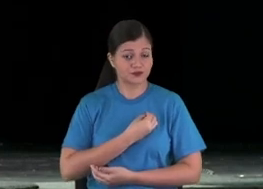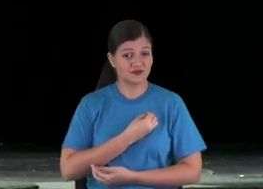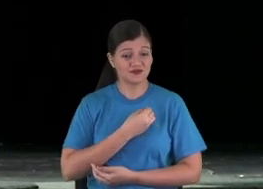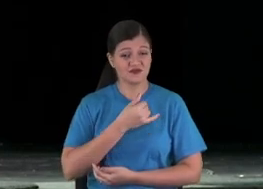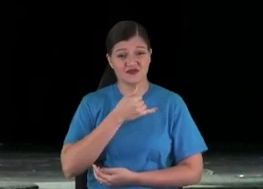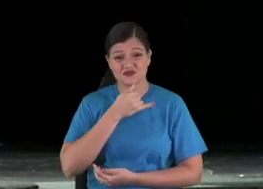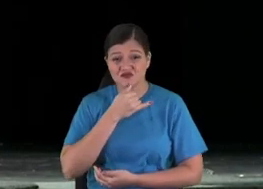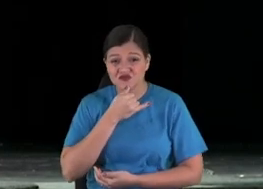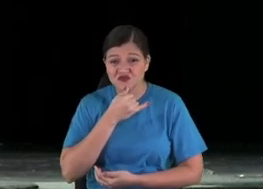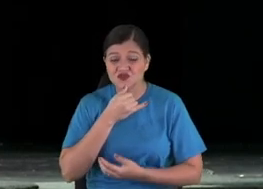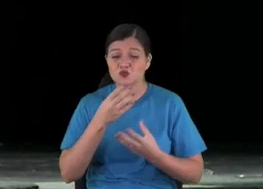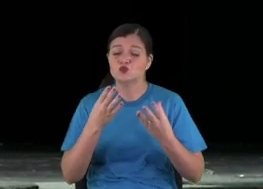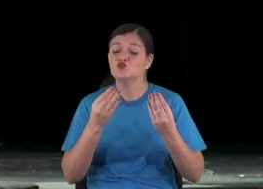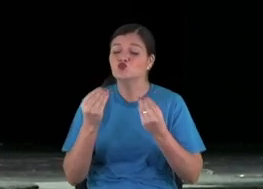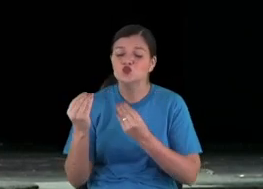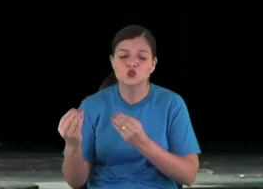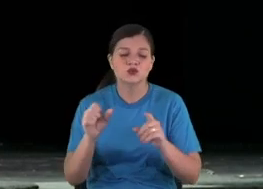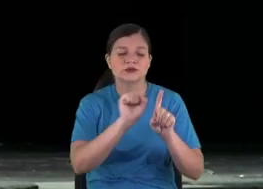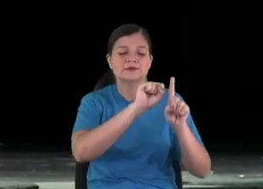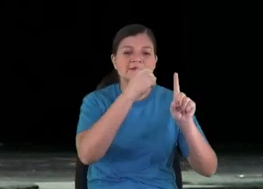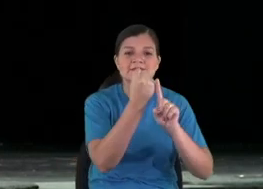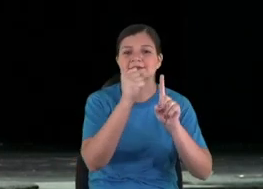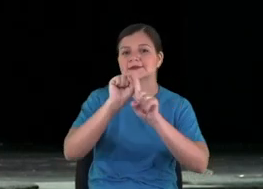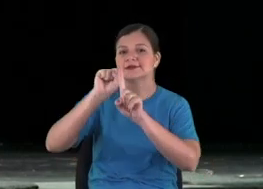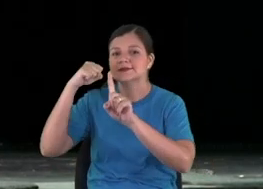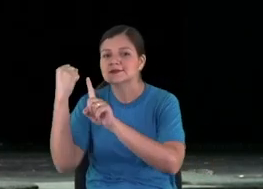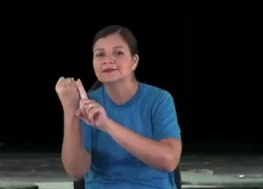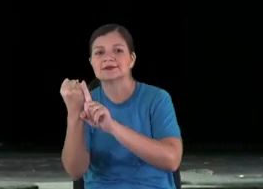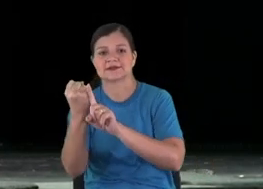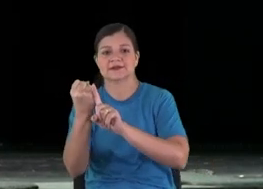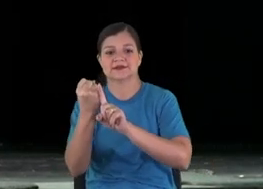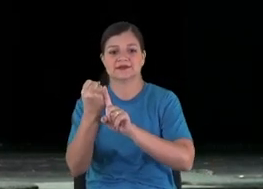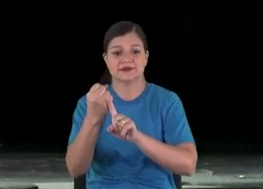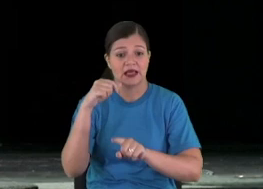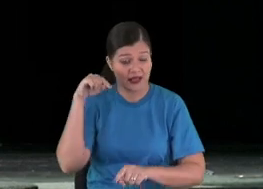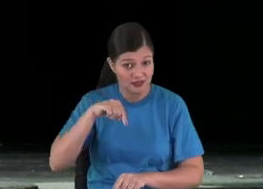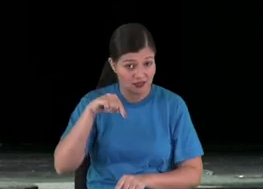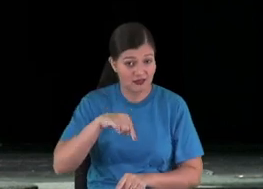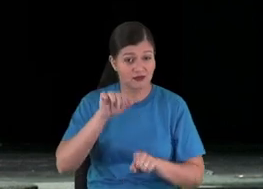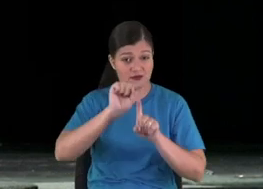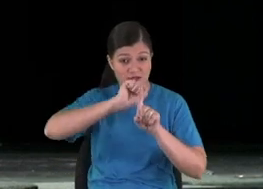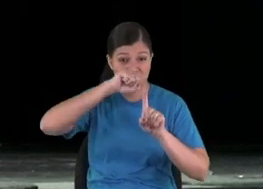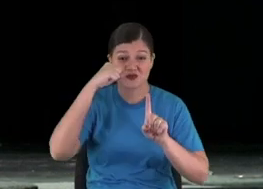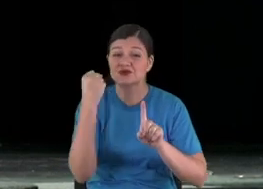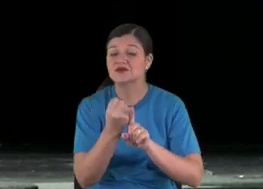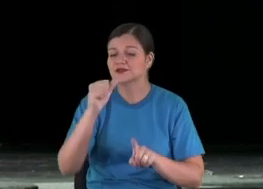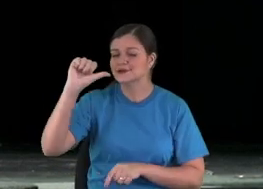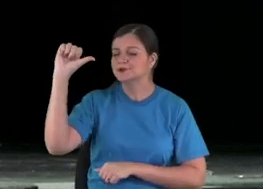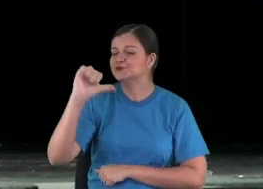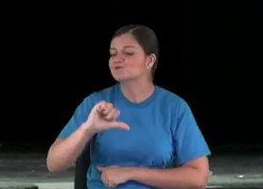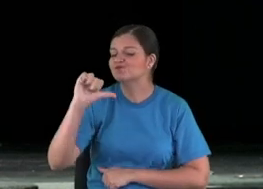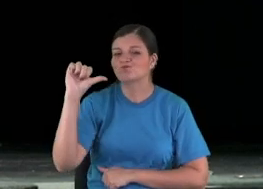Infelizmente, em muitas sociedades, a nossa uma das piores,